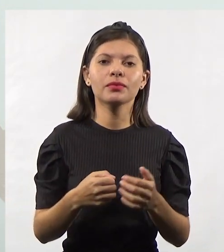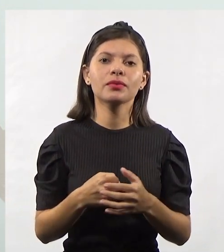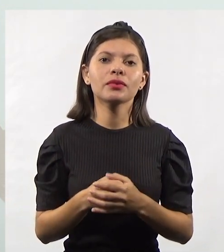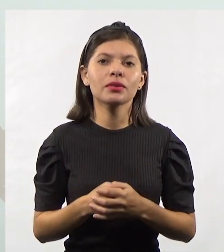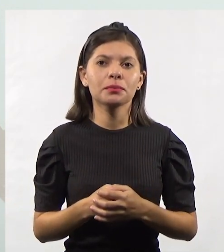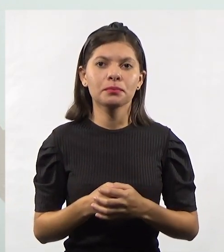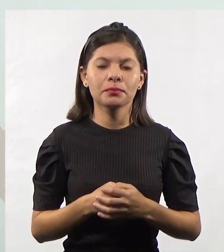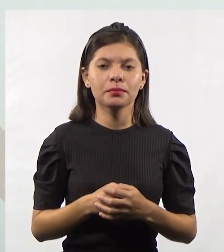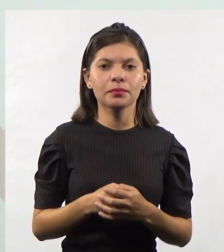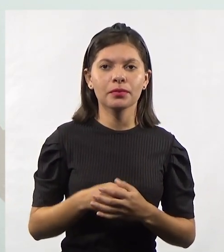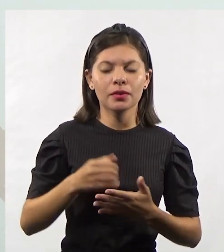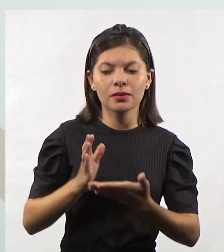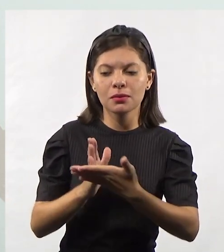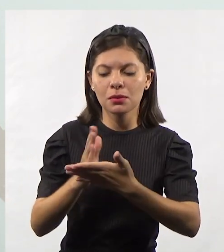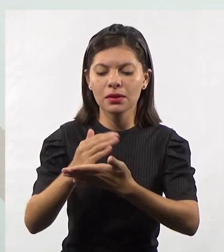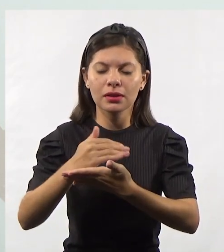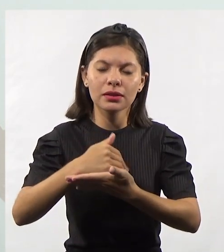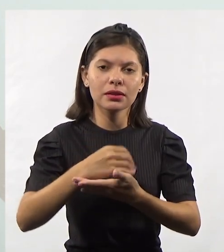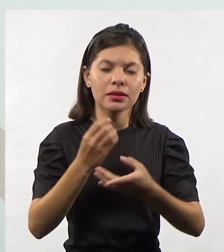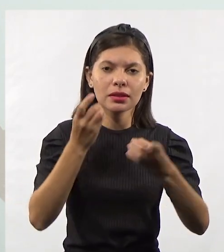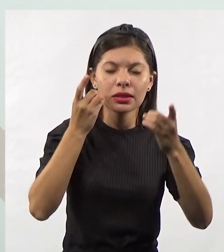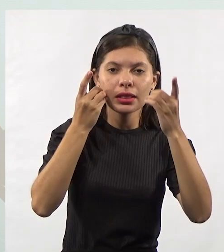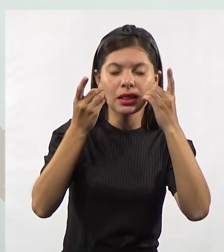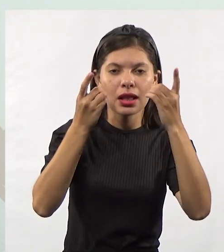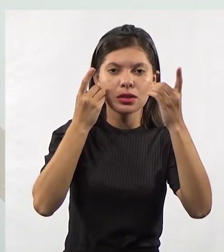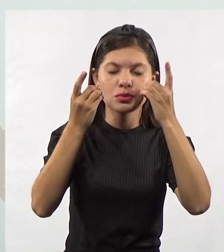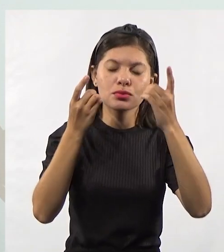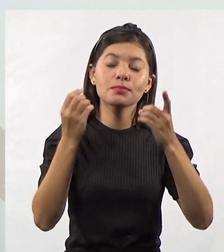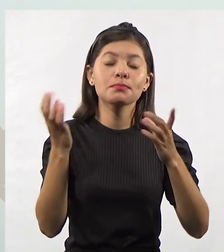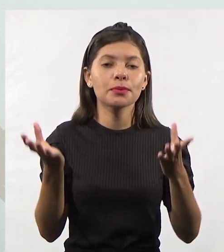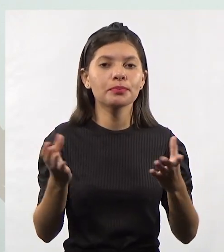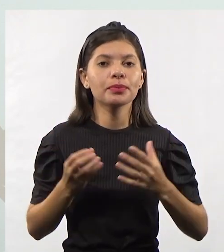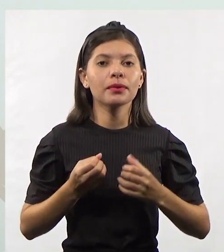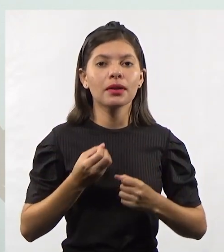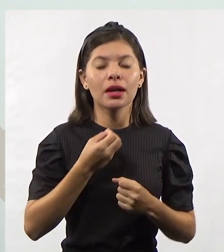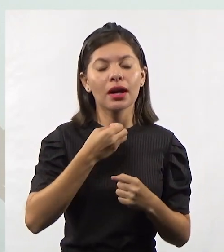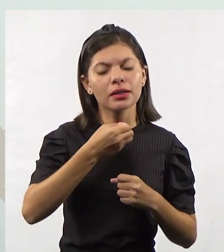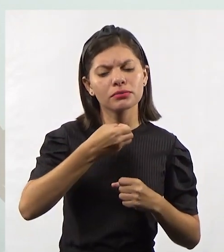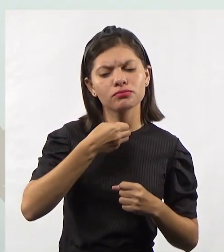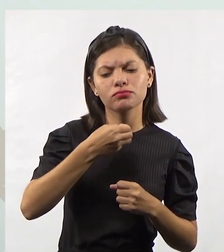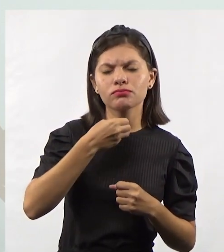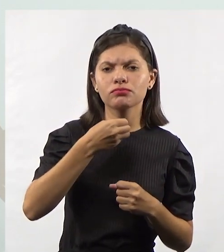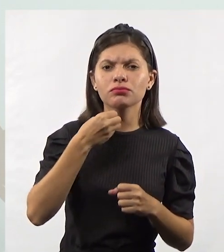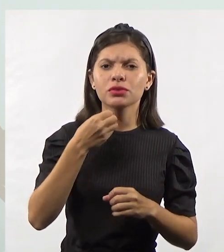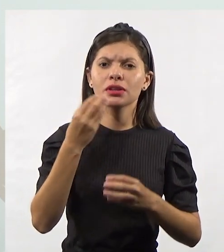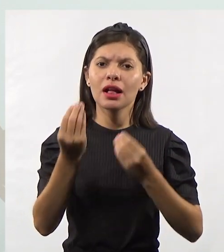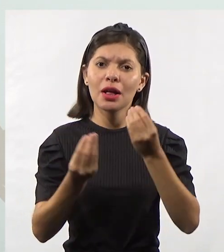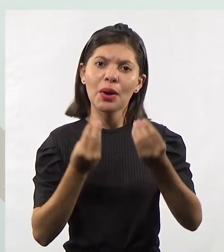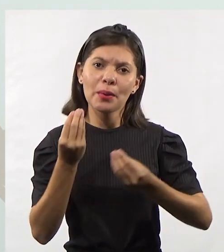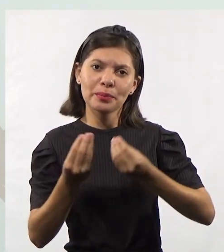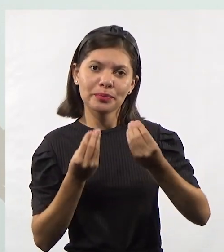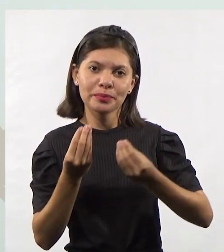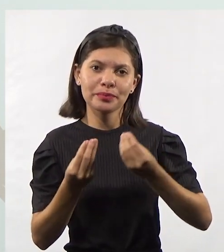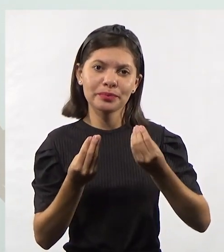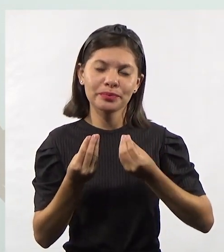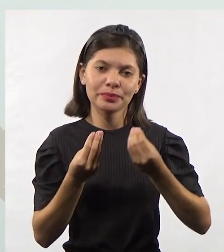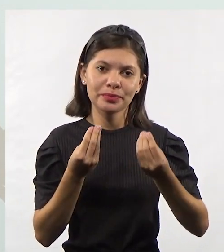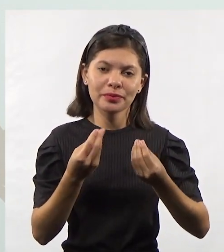coleta de dados é a entrevista a entrevista ela geralmente vai ser realizada como entrevista